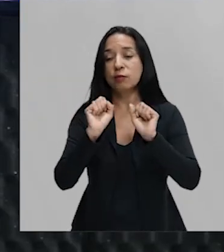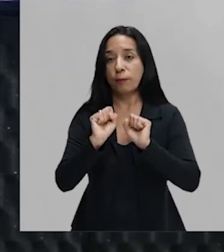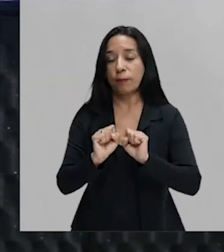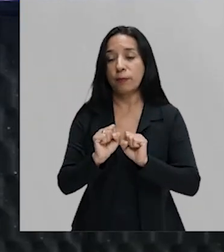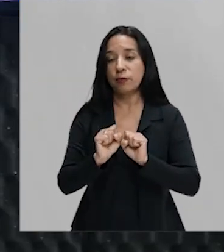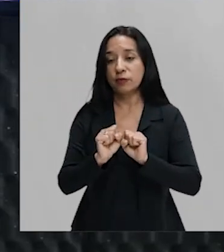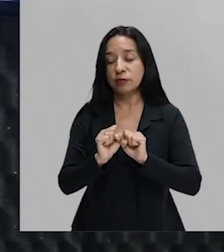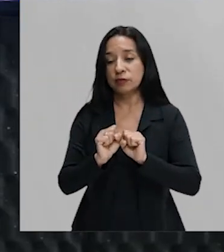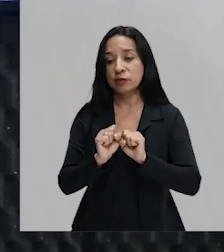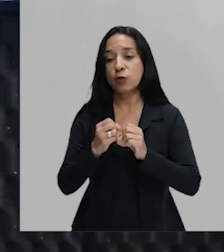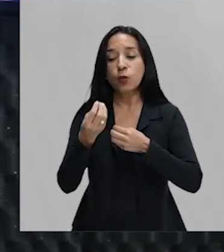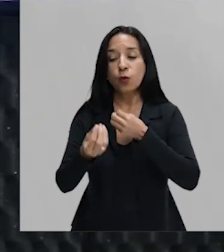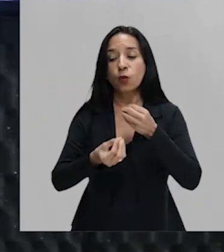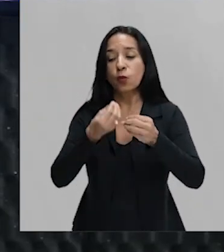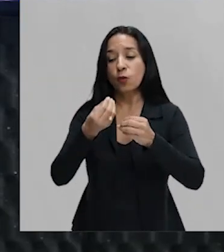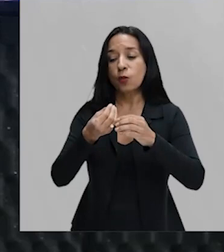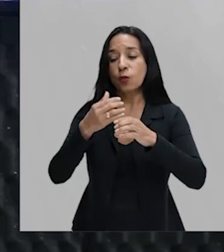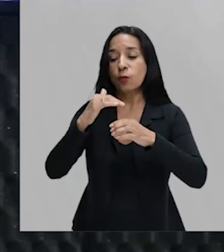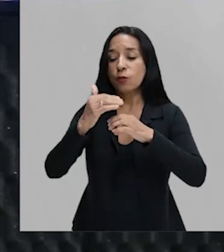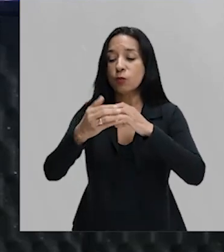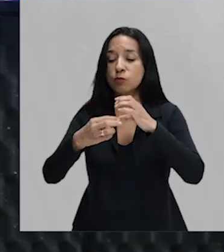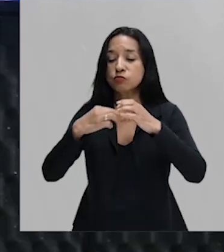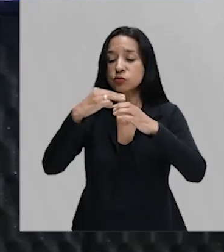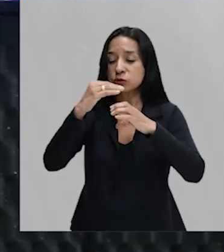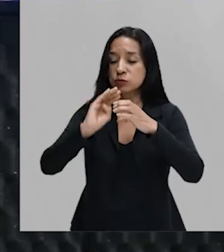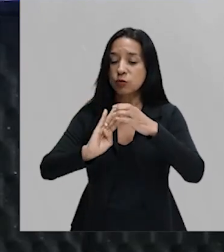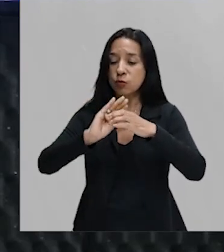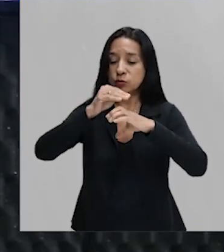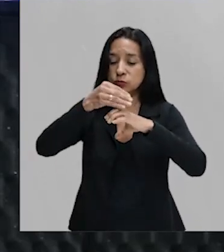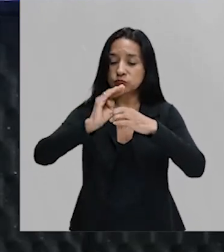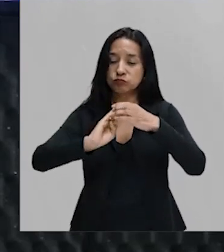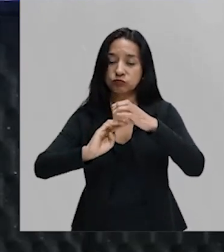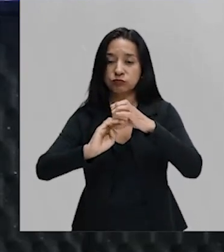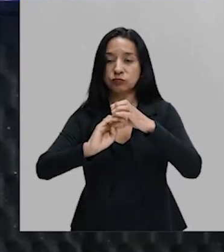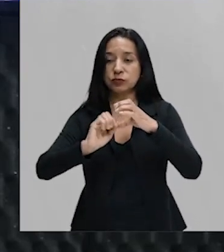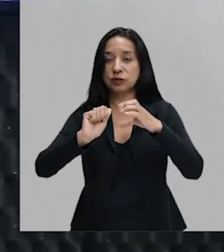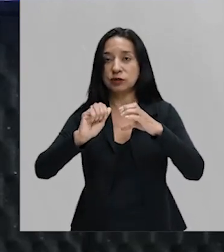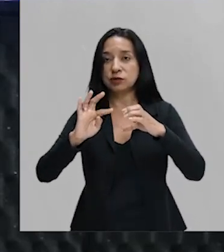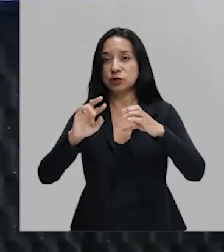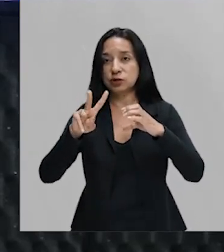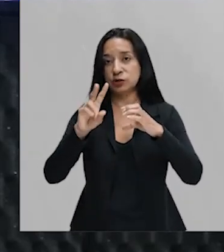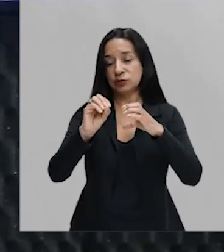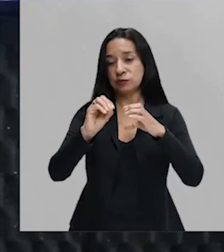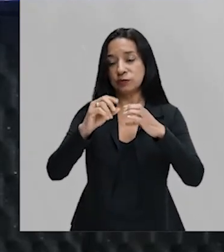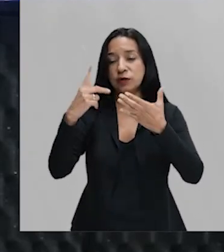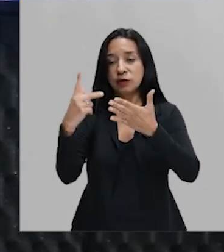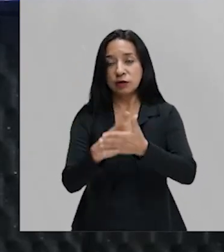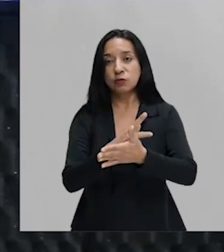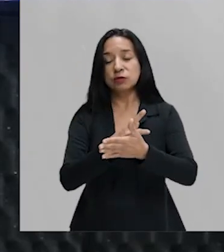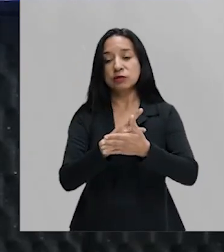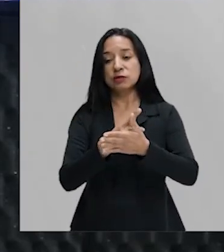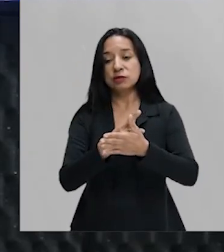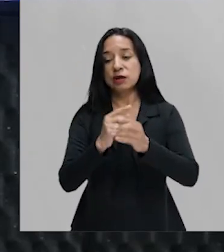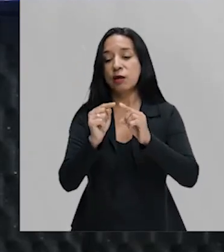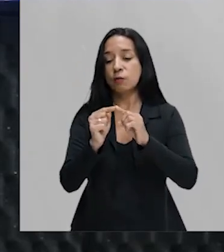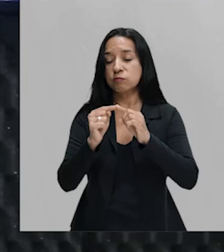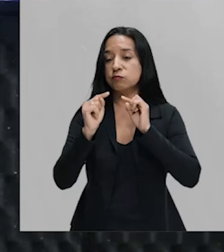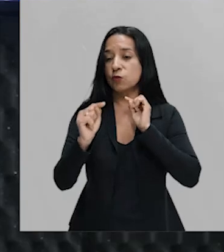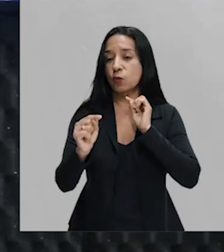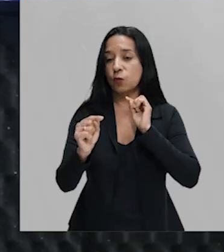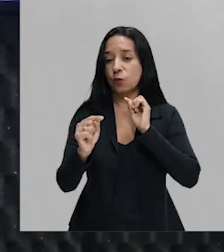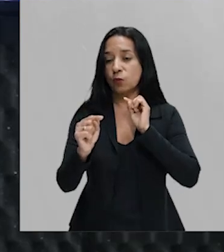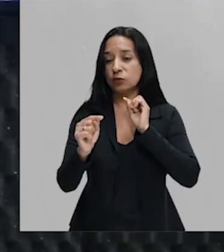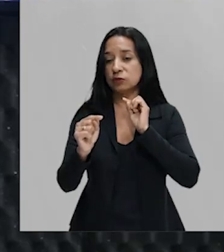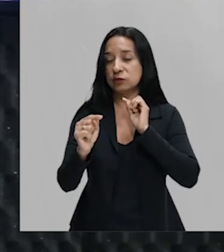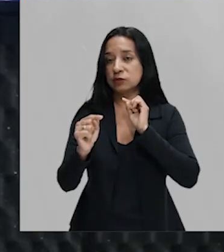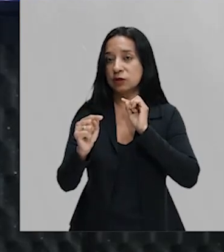considerar como um transporte ativo, é que ele vai acontecer contra o